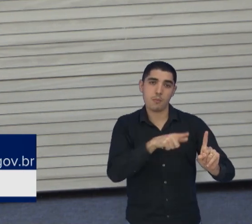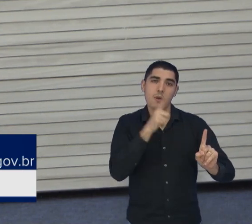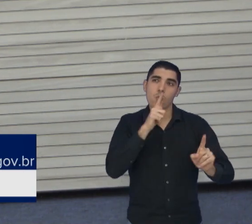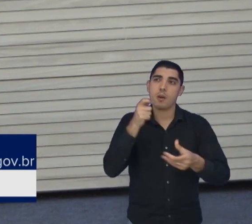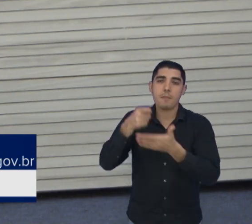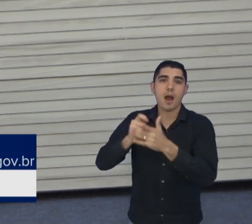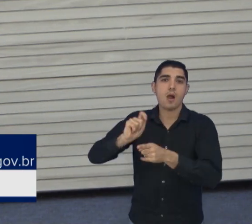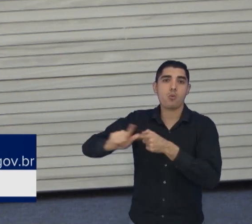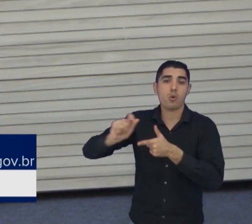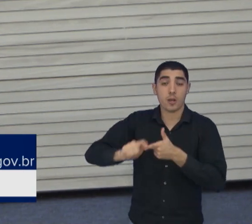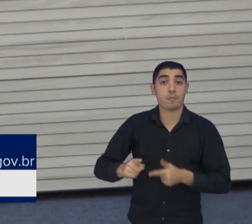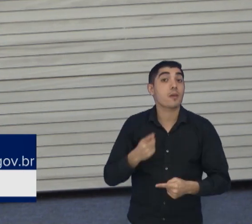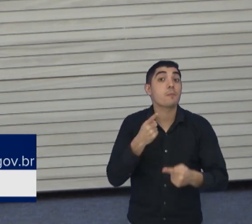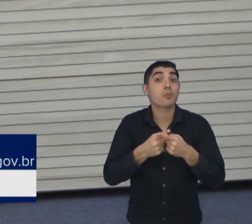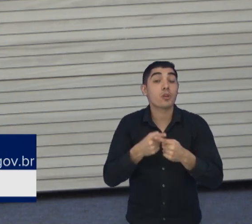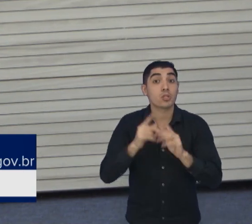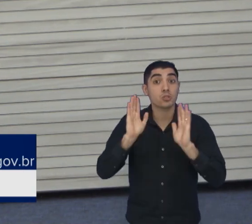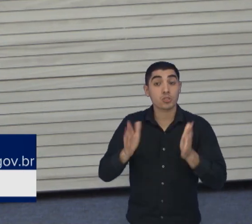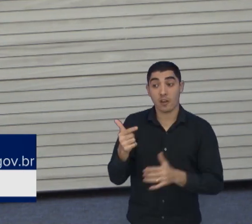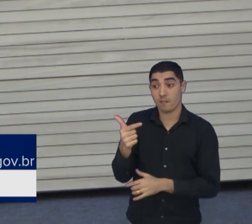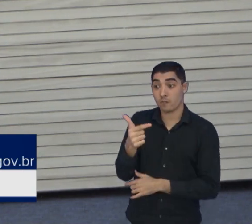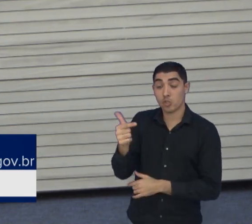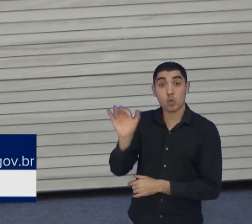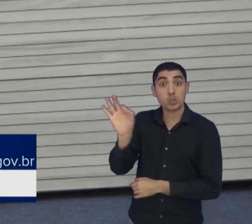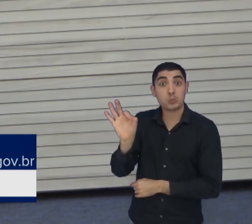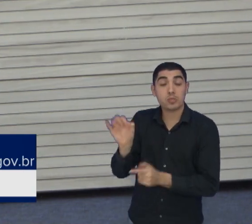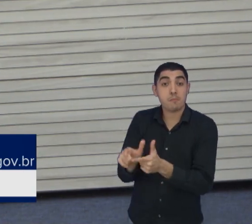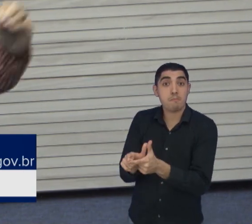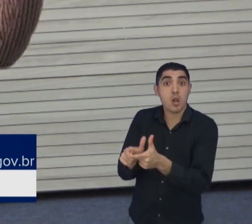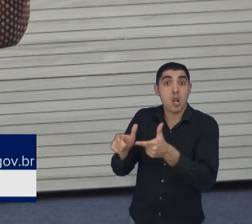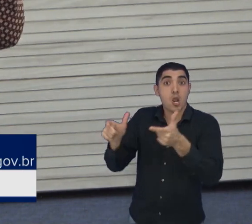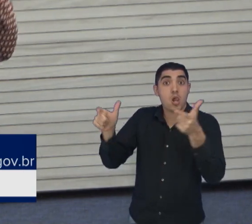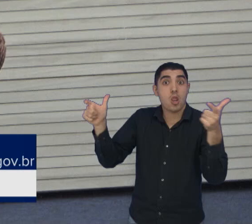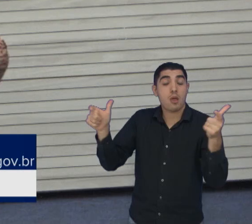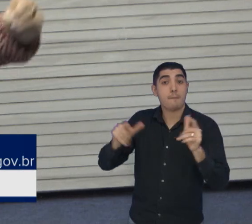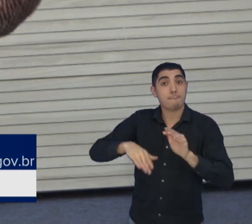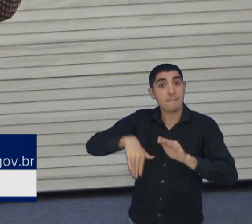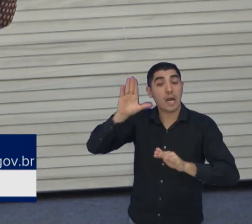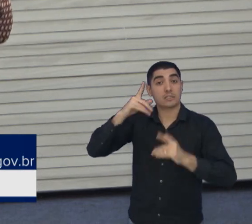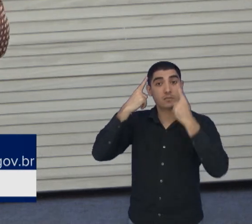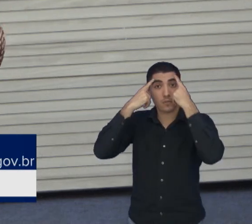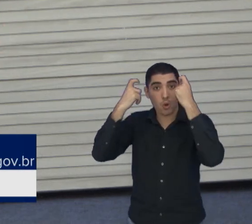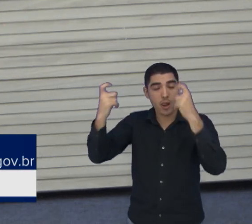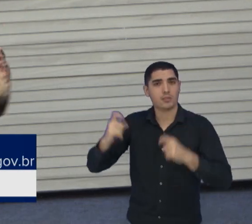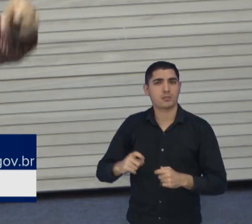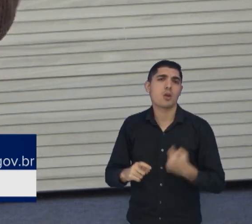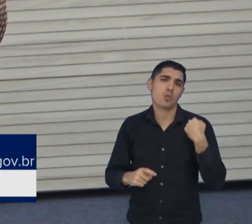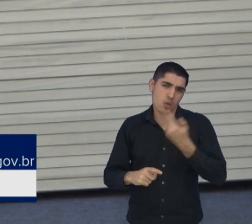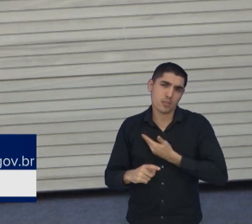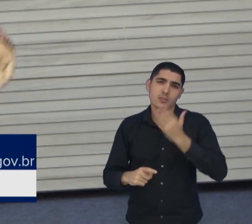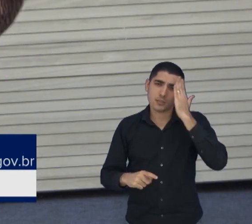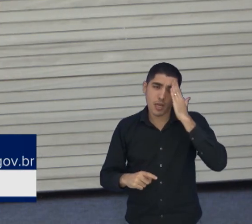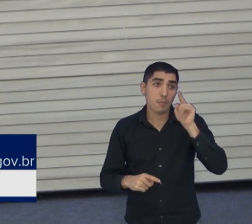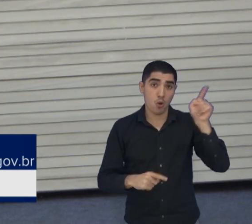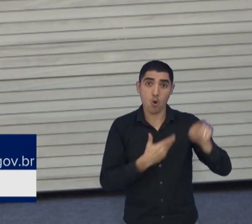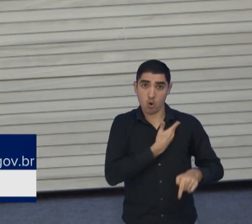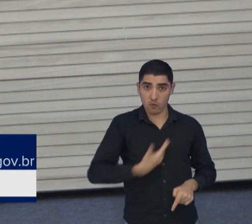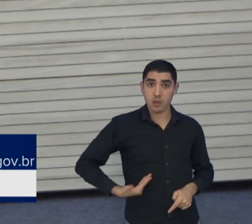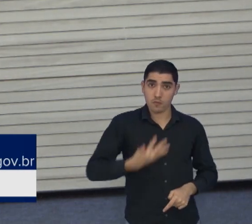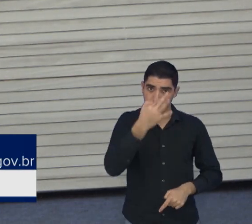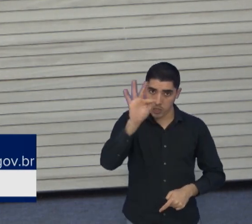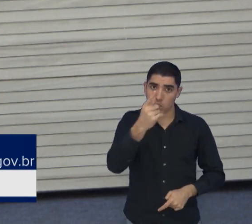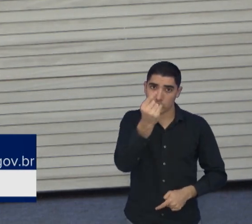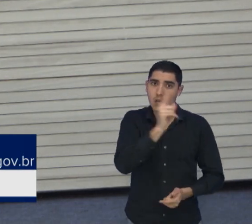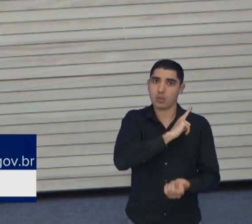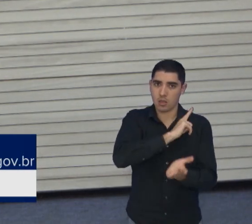mulheres, aumentou em 22%. Nós sabemos que o governo federal manda já o recurso destinado à questão